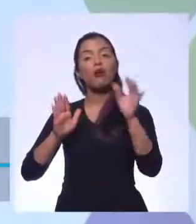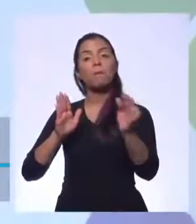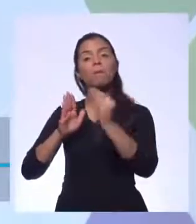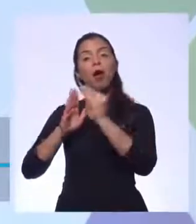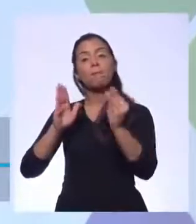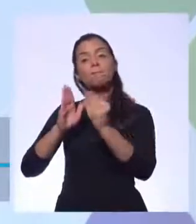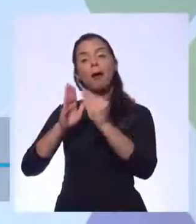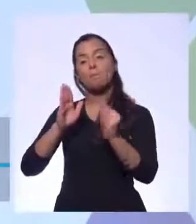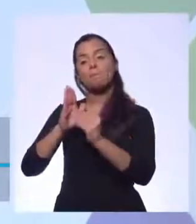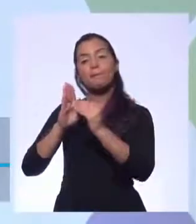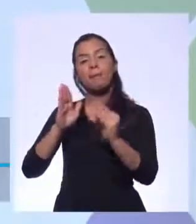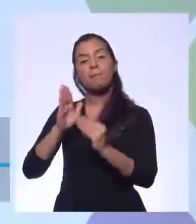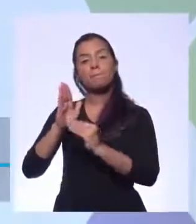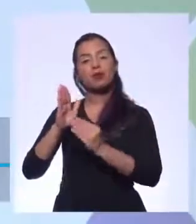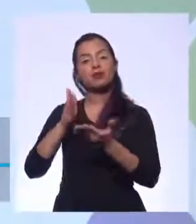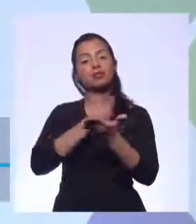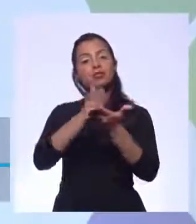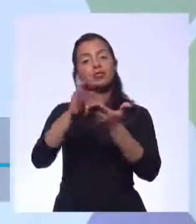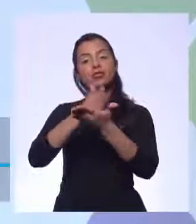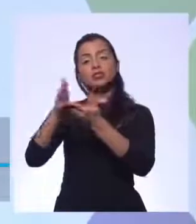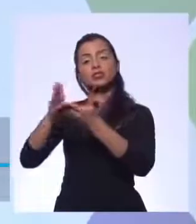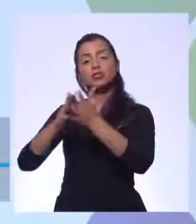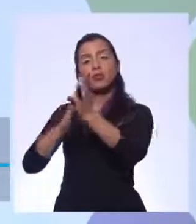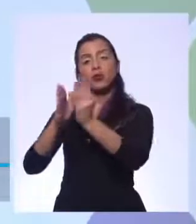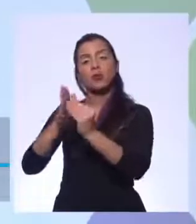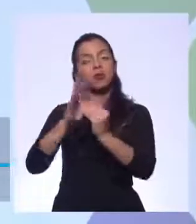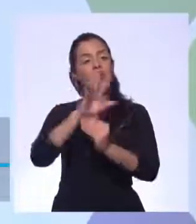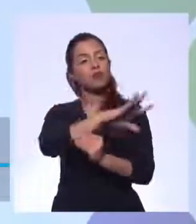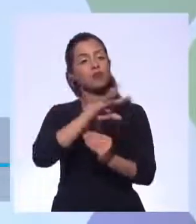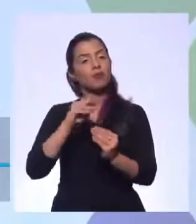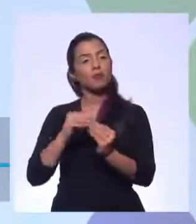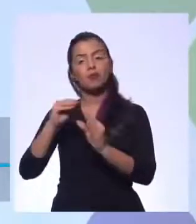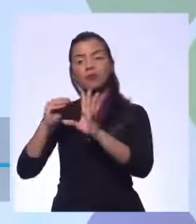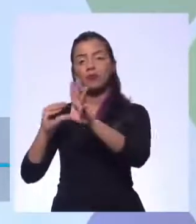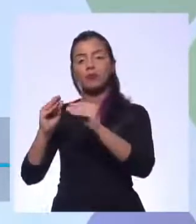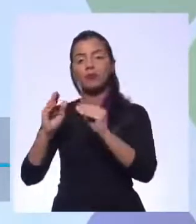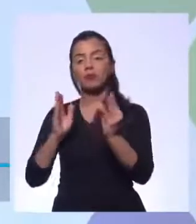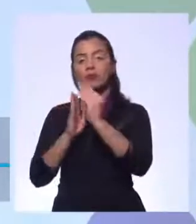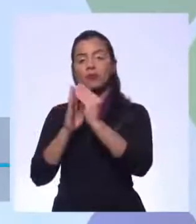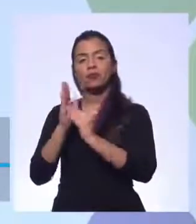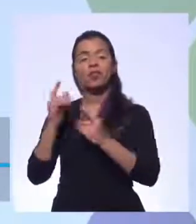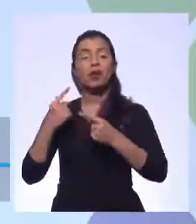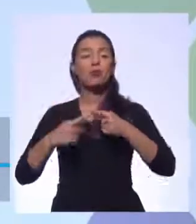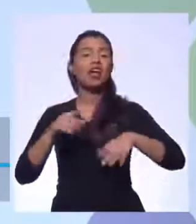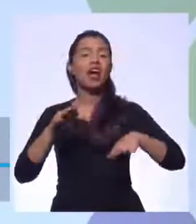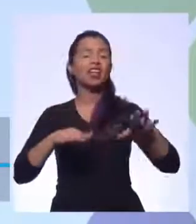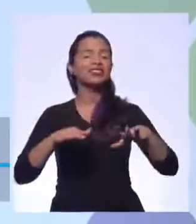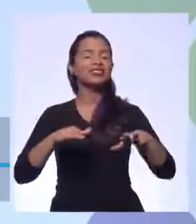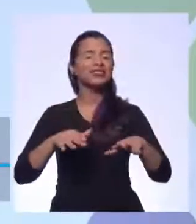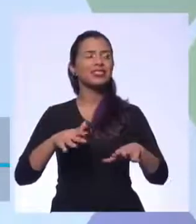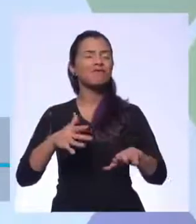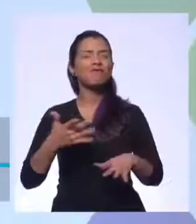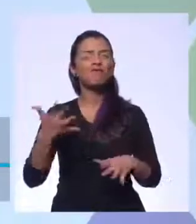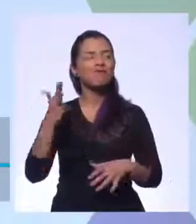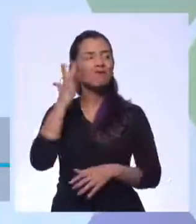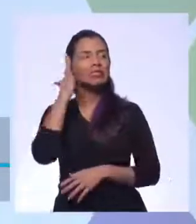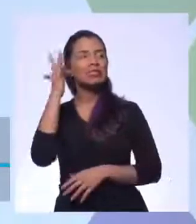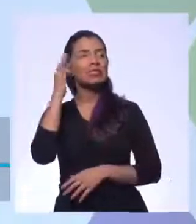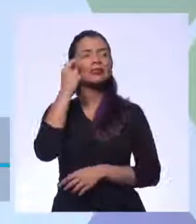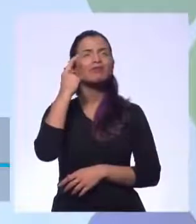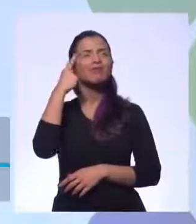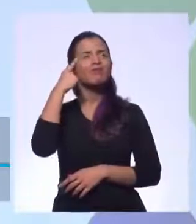existe. Então, vejam bem, é um artifício, porque quando você não tem muito o que dizer ali na sua história, você pode se apropriar de